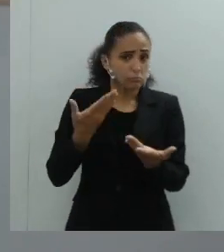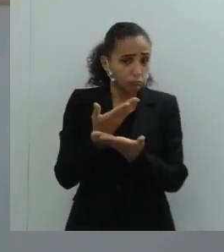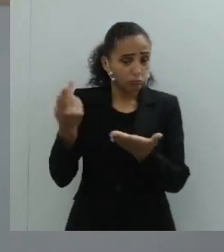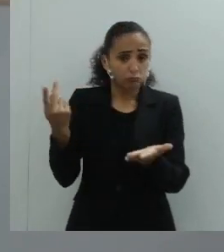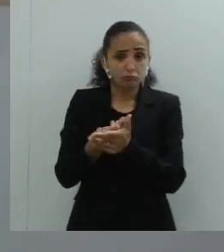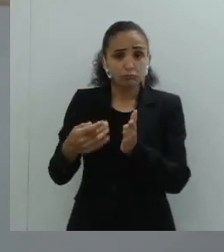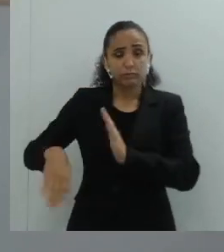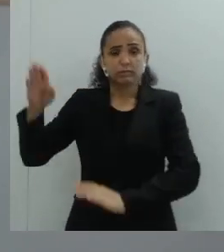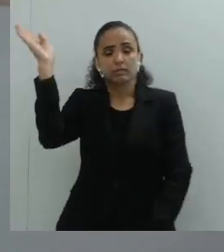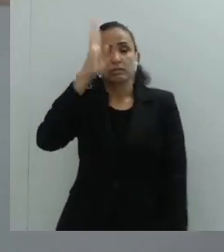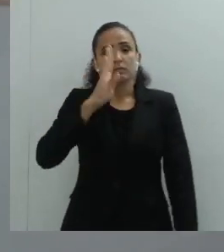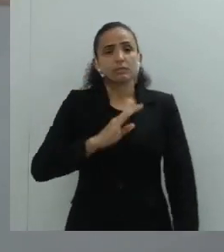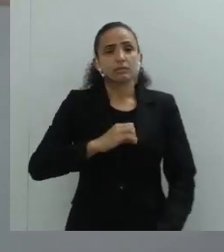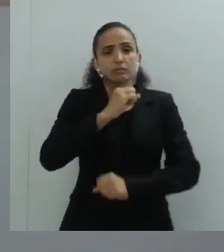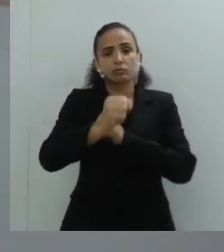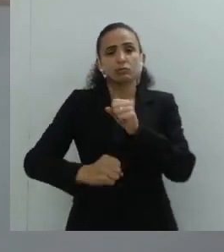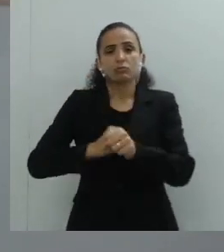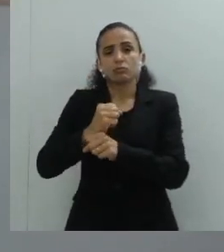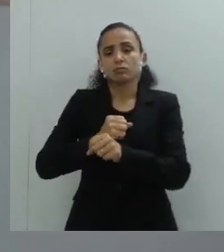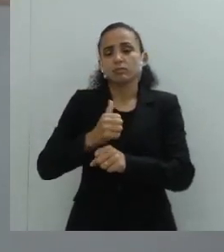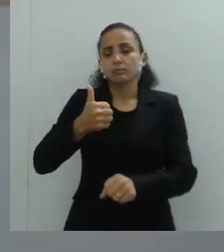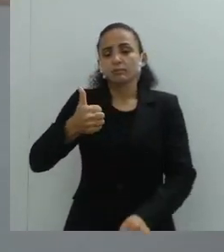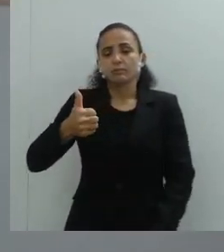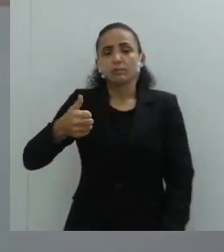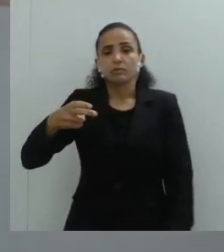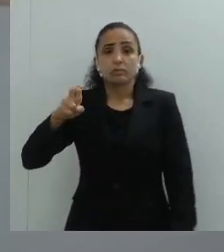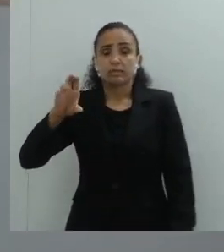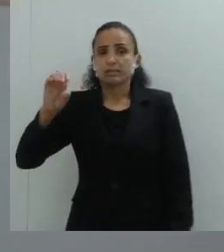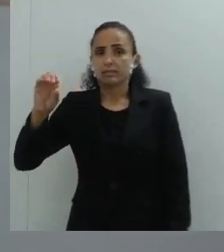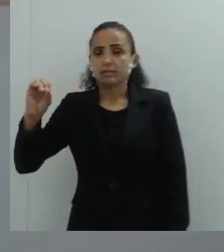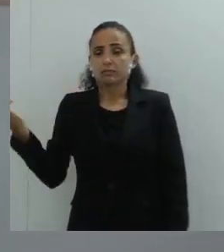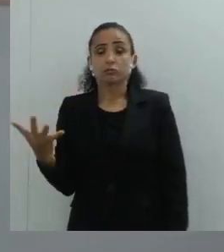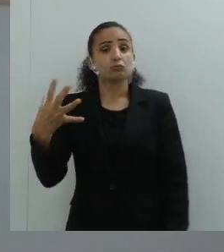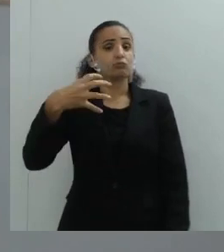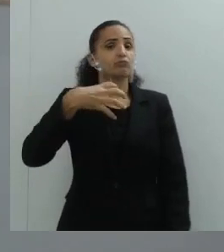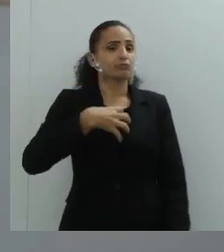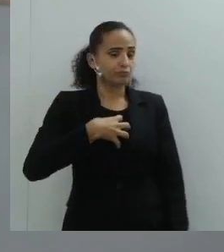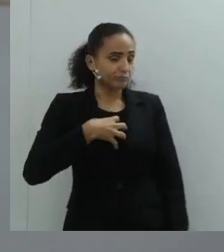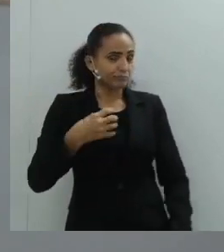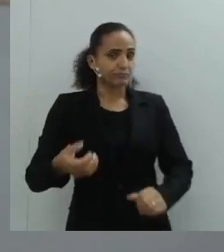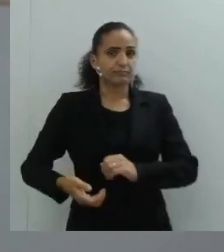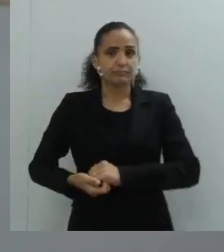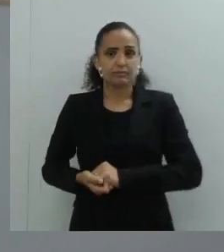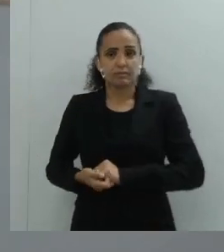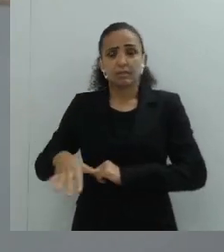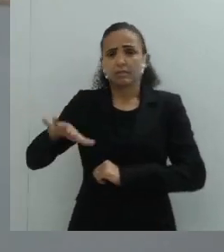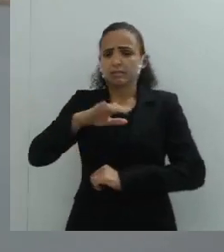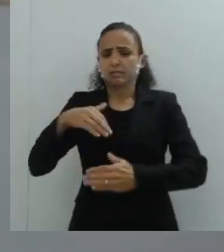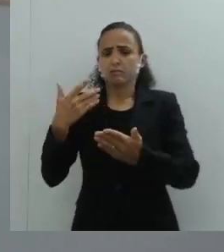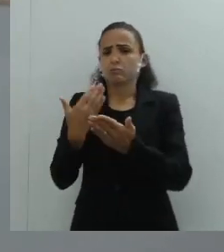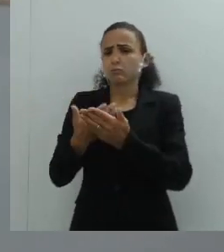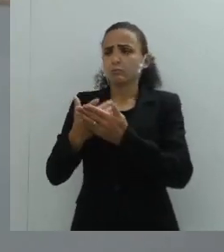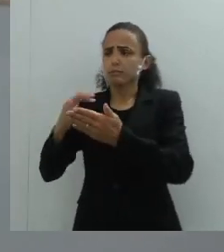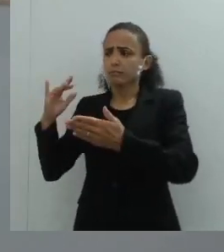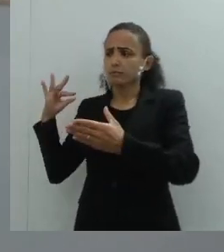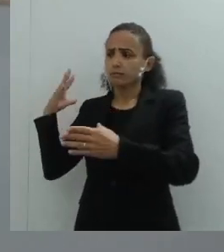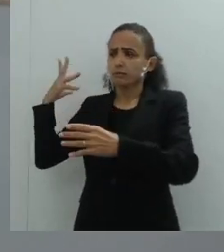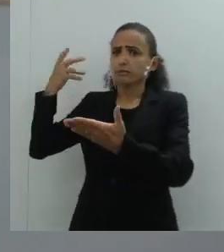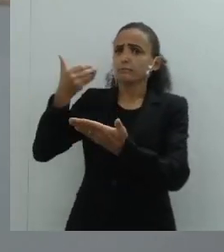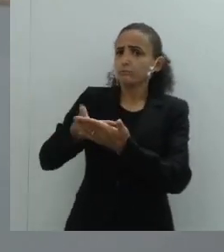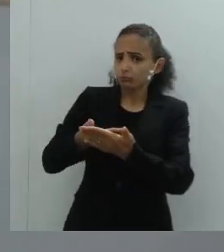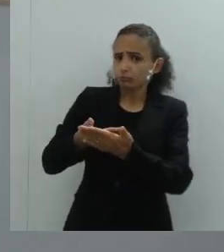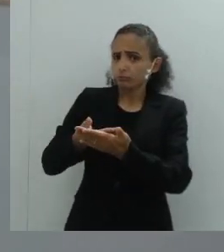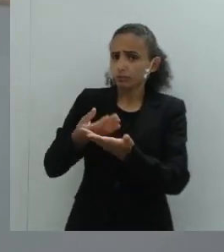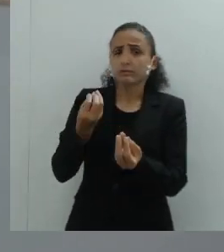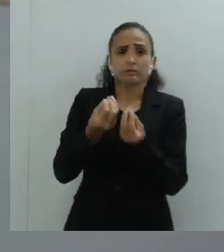em 1500, lá na Bahia. Então, a gente viu que essas aulas anteriores que nós